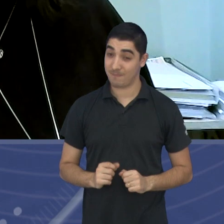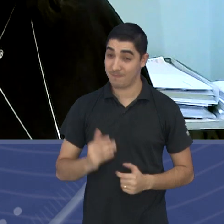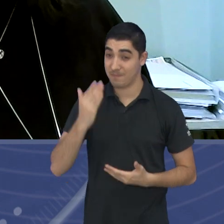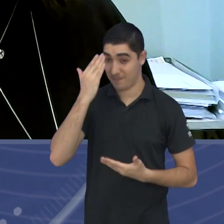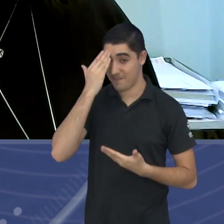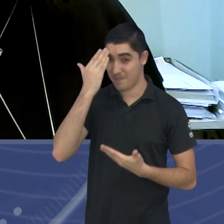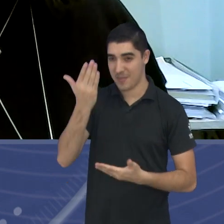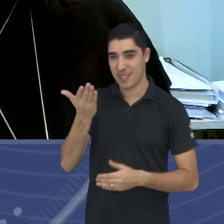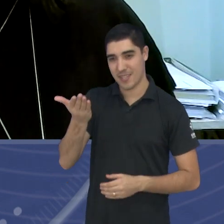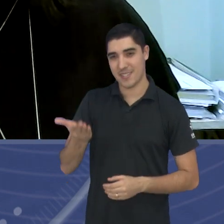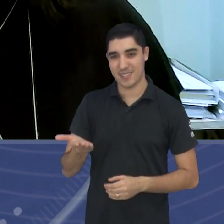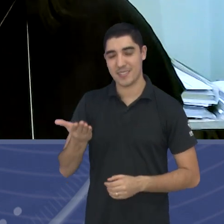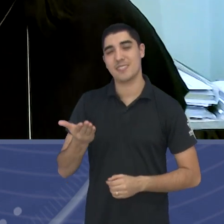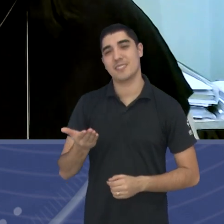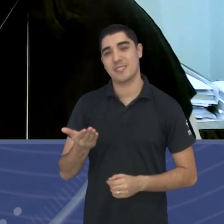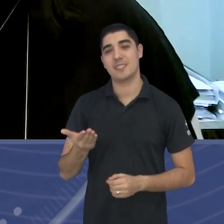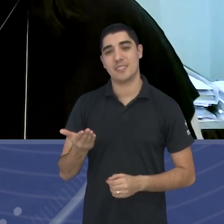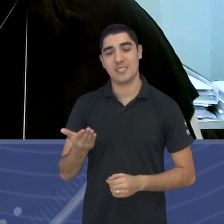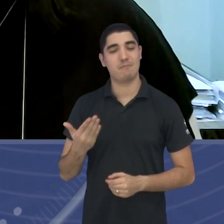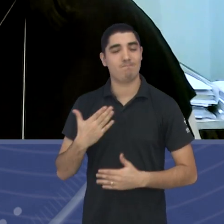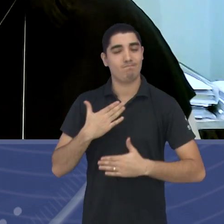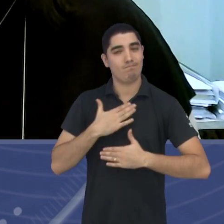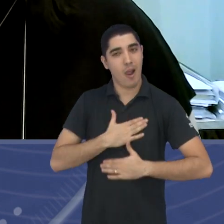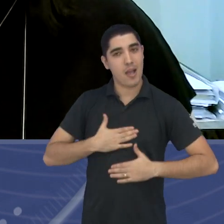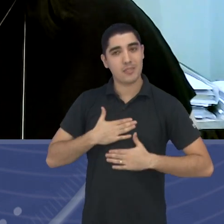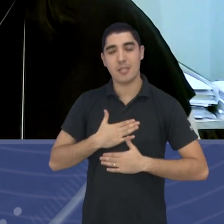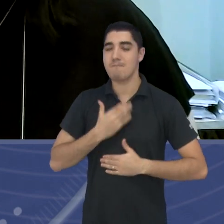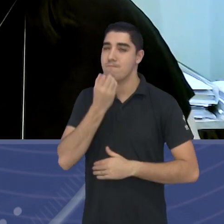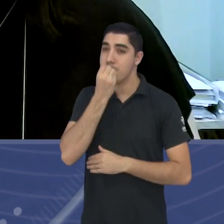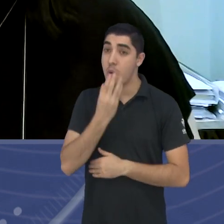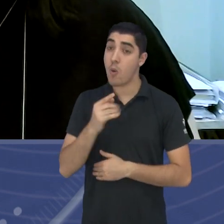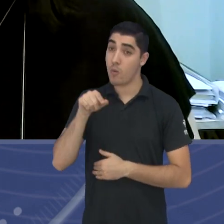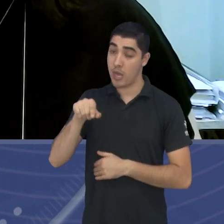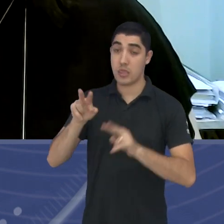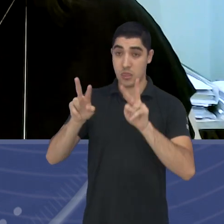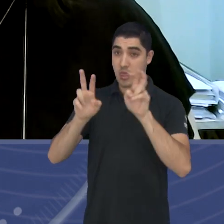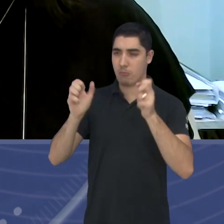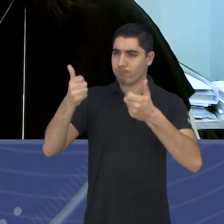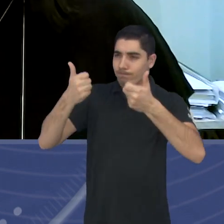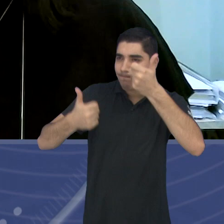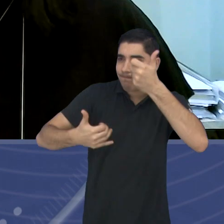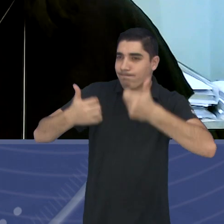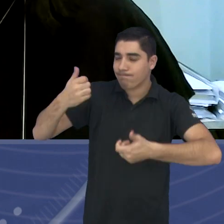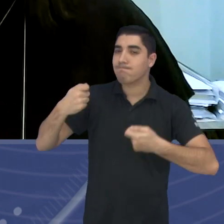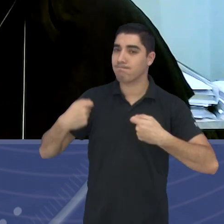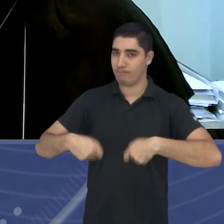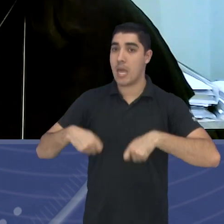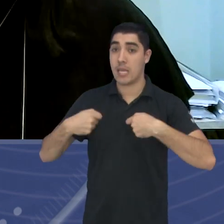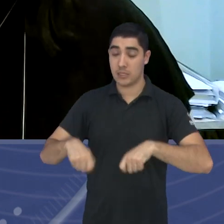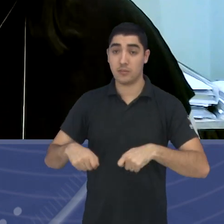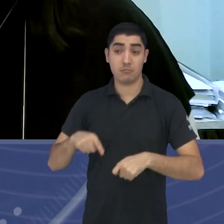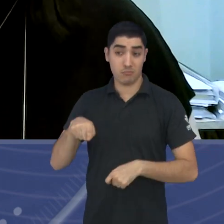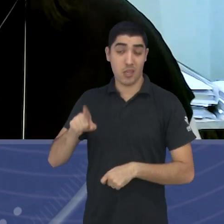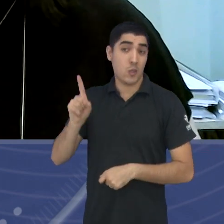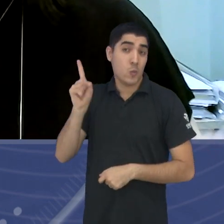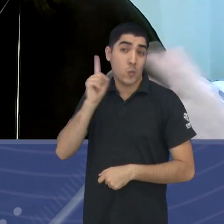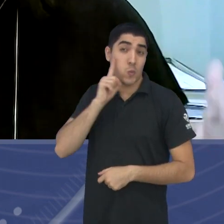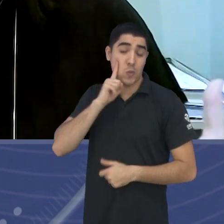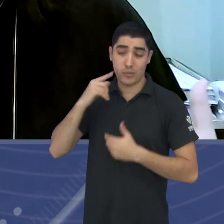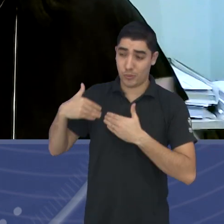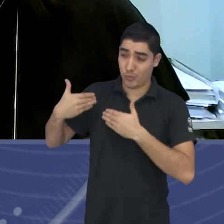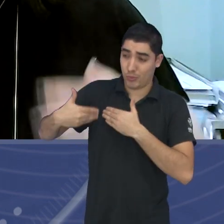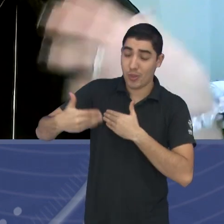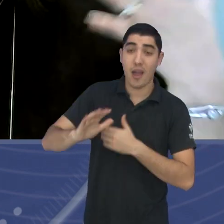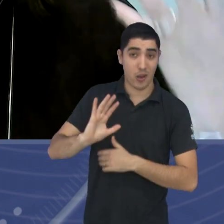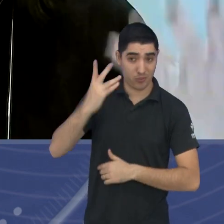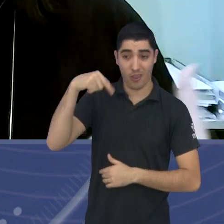Obrigada, Dani. Foi um prazer, é muito bom falar desse tema que é recorrente na clínica, está sempre